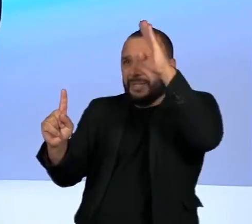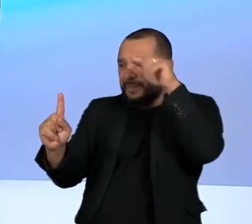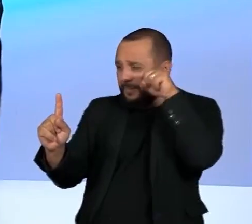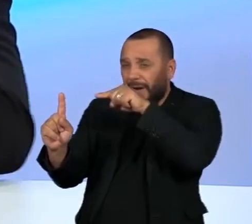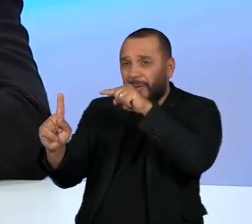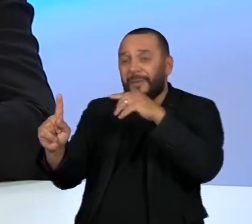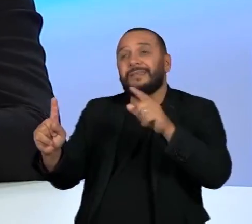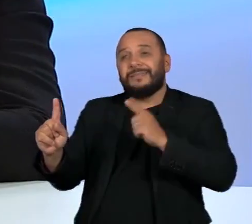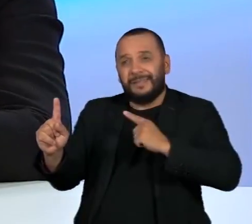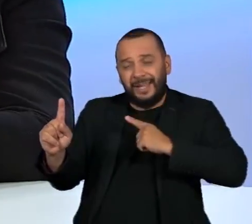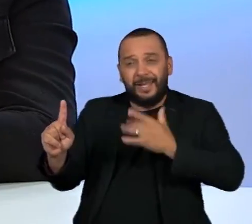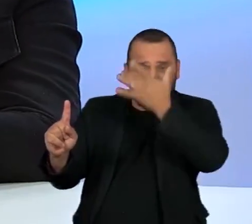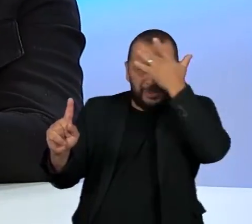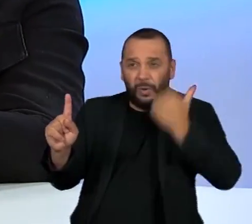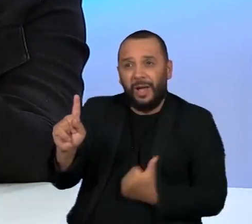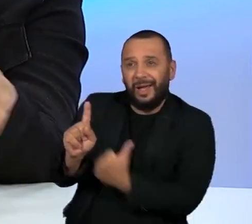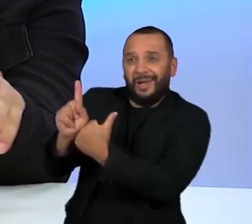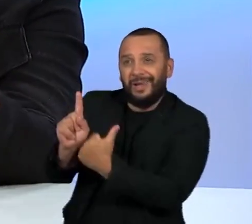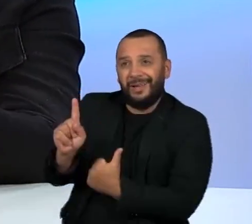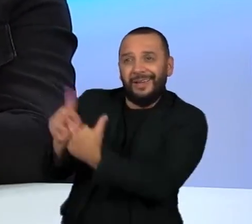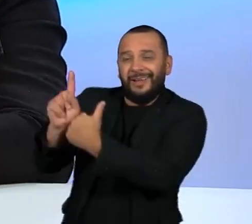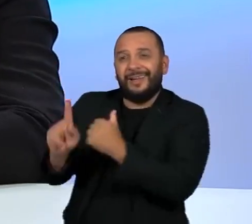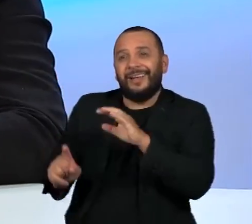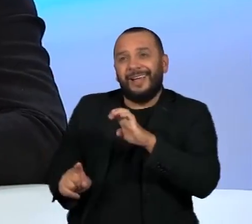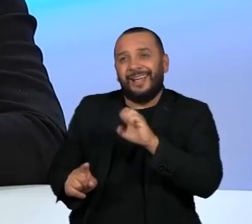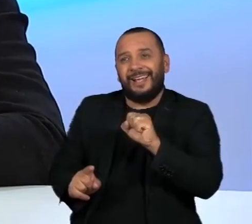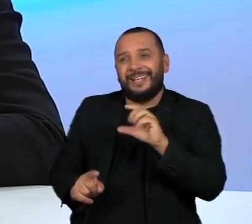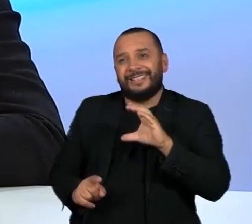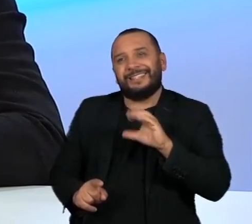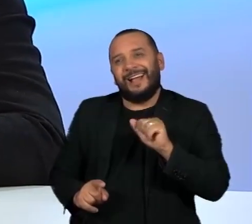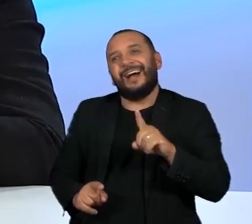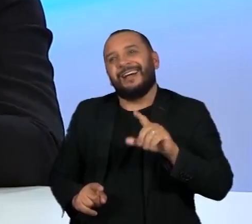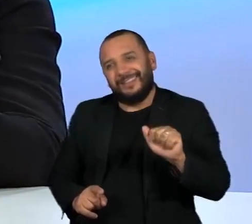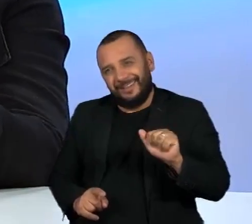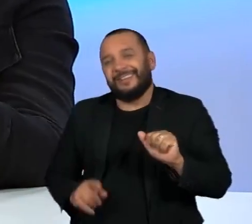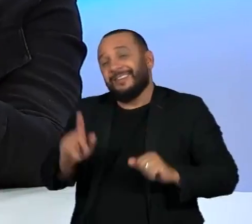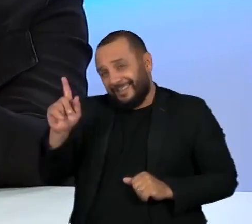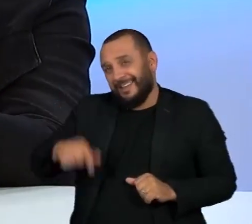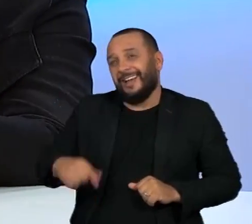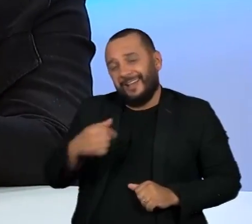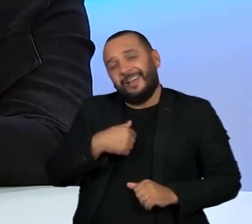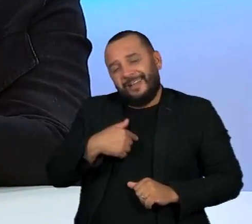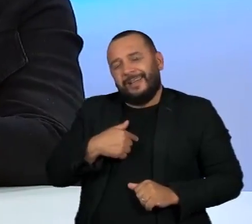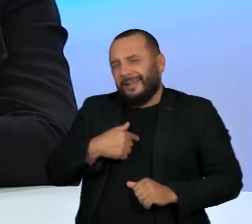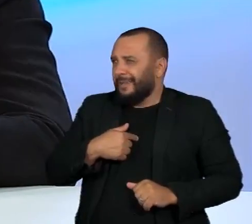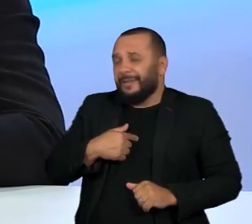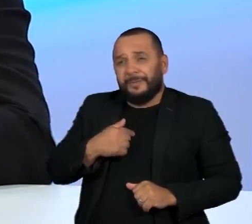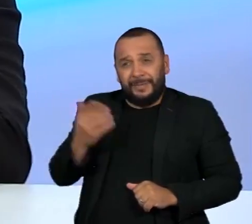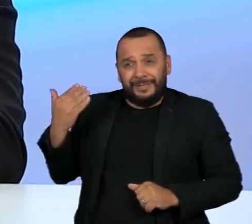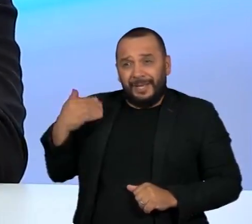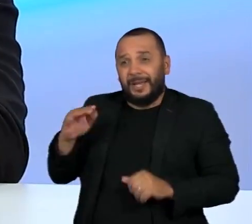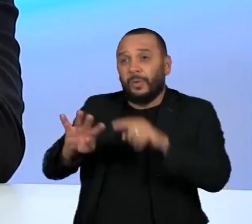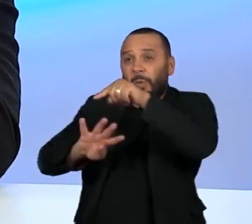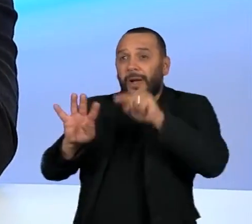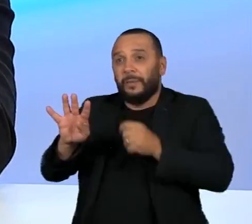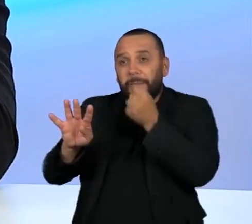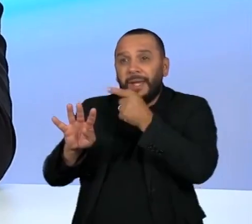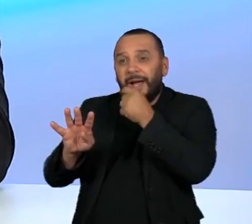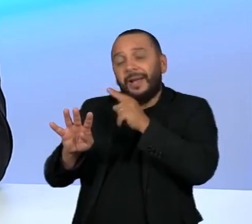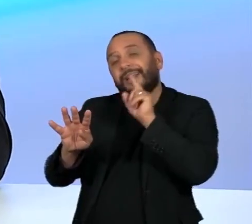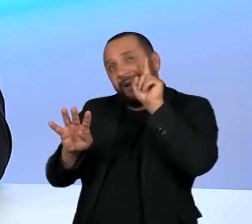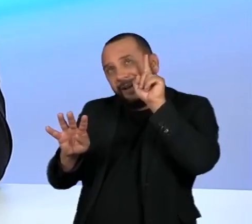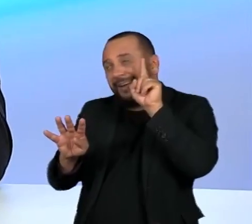não existiria se não fosse o cara que é o escada nos Trapalhões a gente tinha o Dedé Santana que era um ótimo escada do Renato Aragão e você é